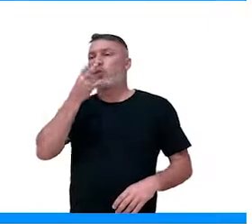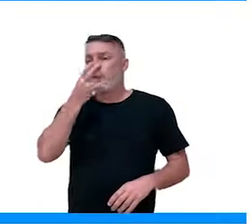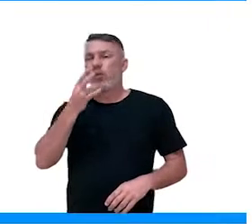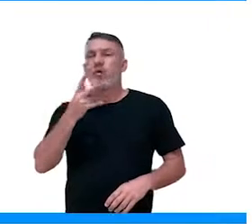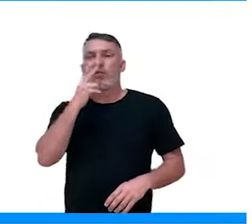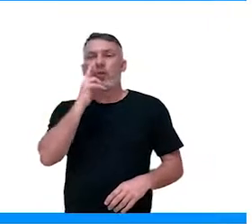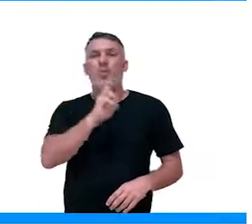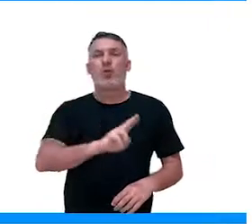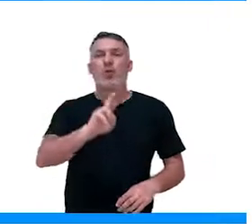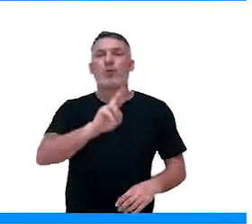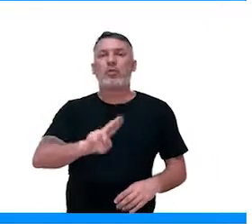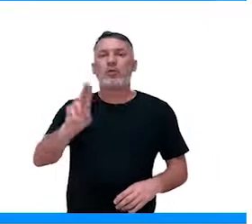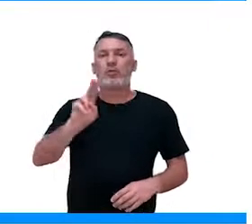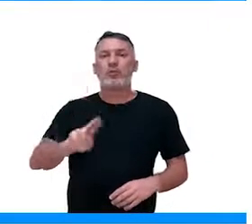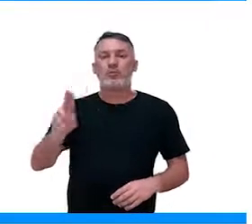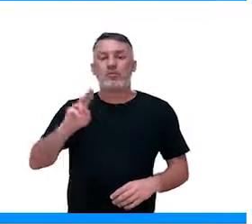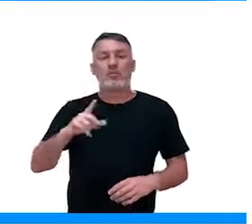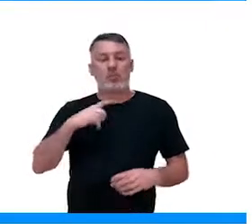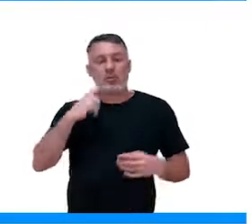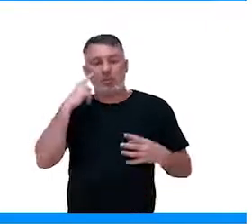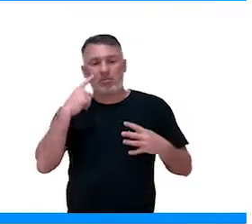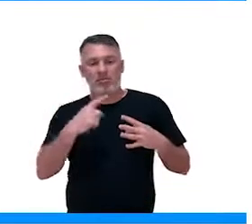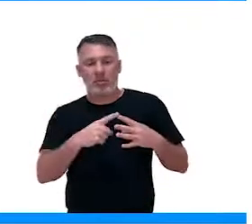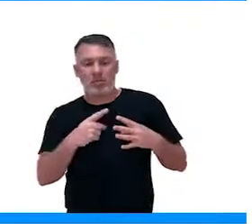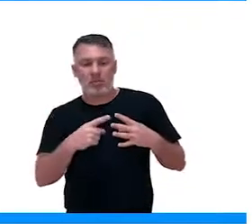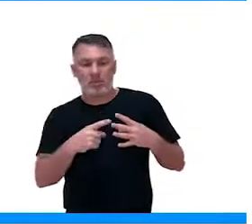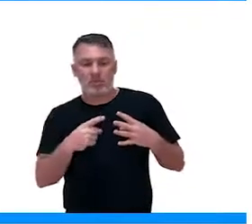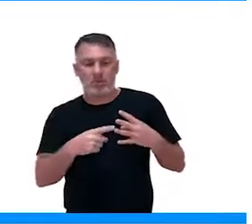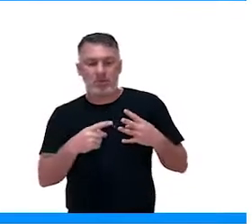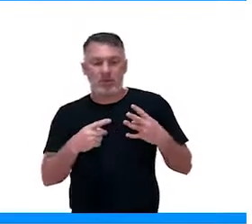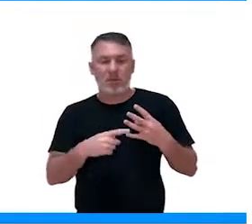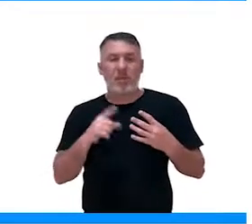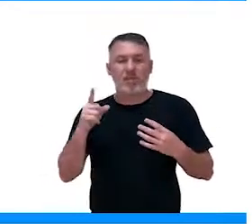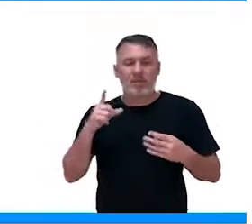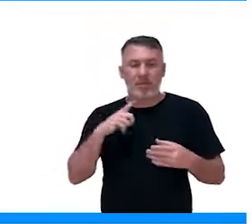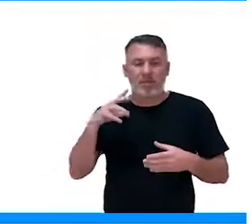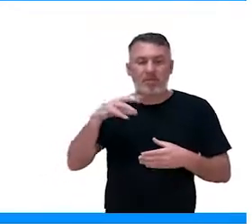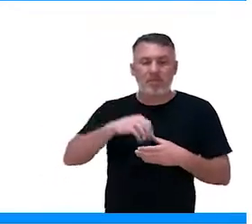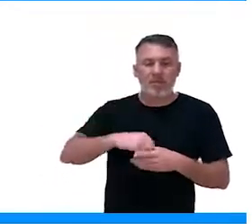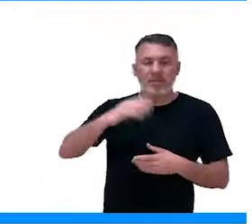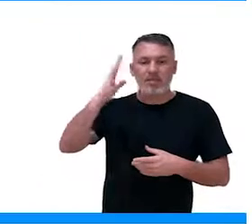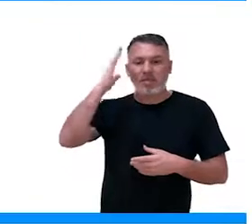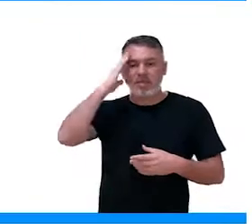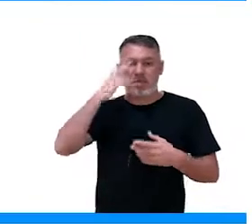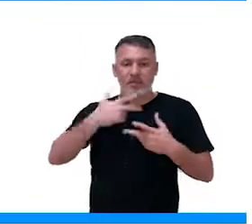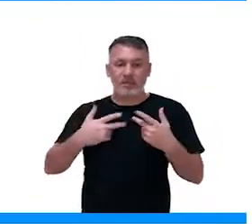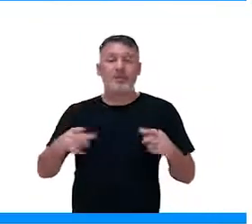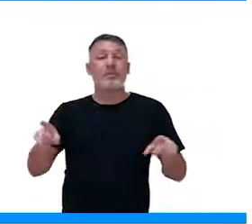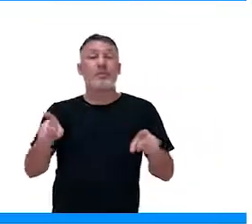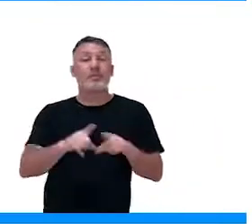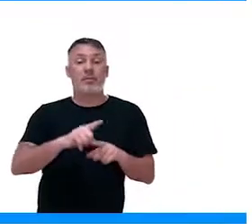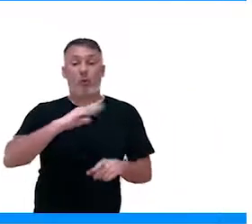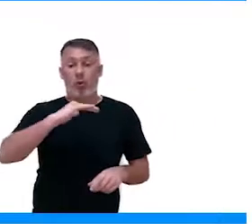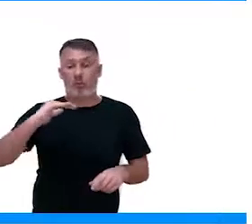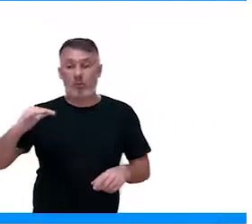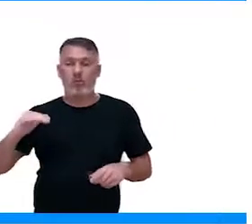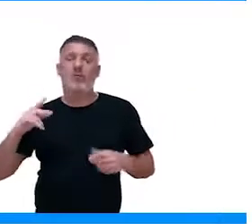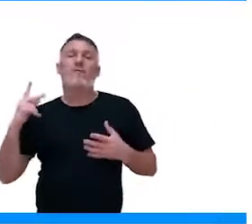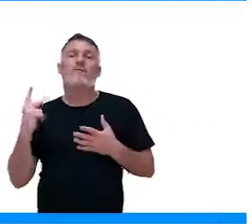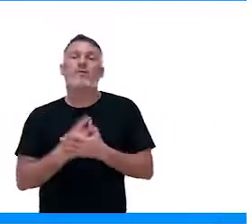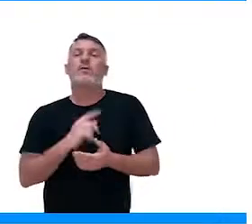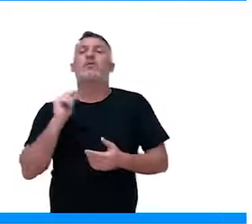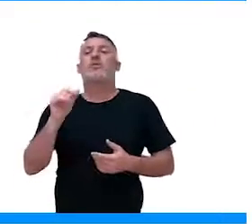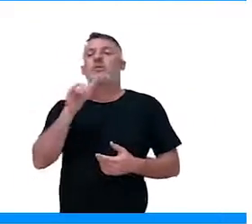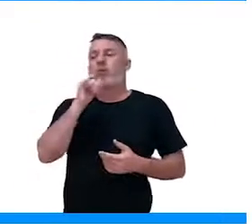naquele ambiente. Então, eles têm esse senso, né, de entender. Uma outra coisa que os golfinhos fazem é quando está